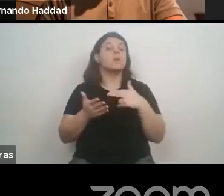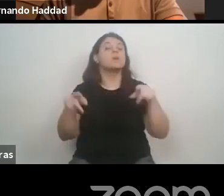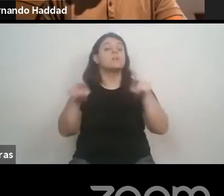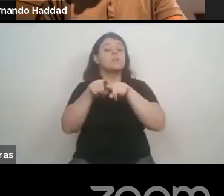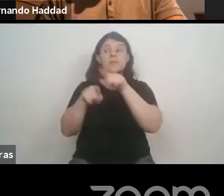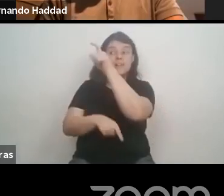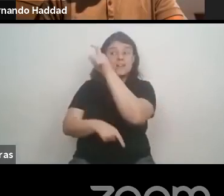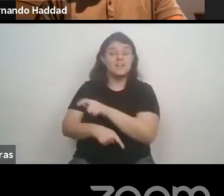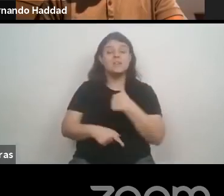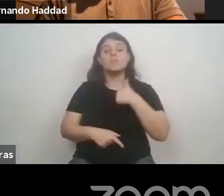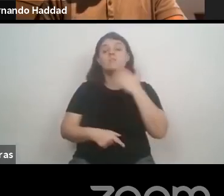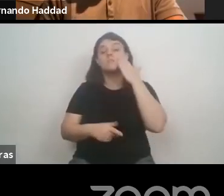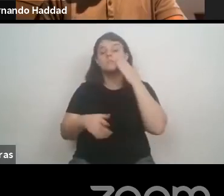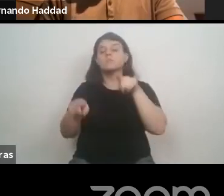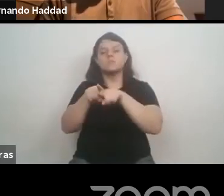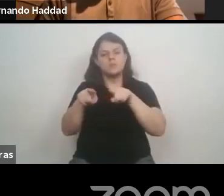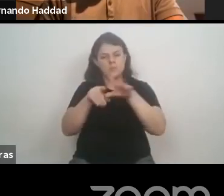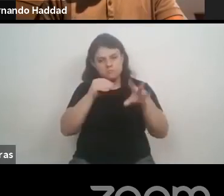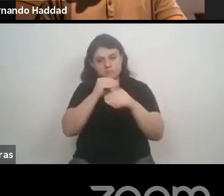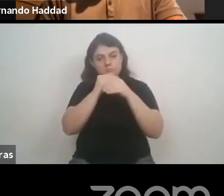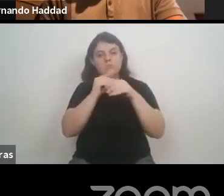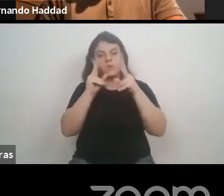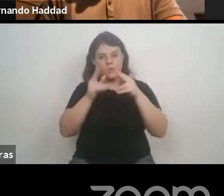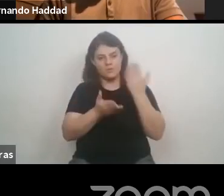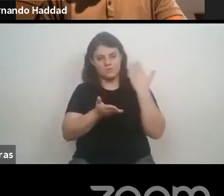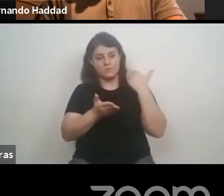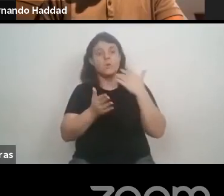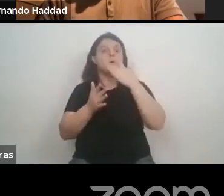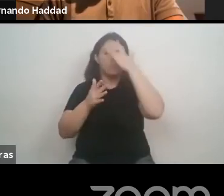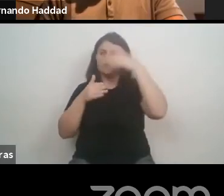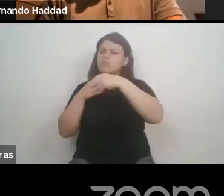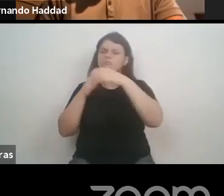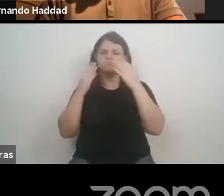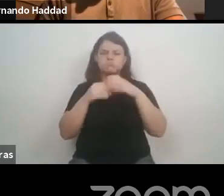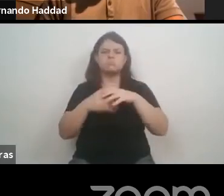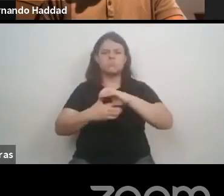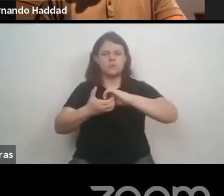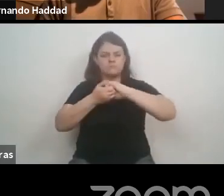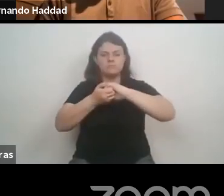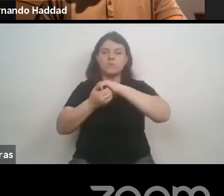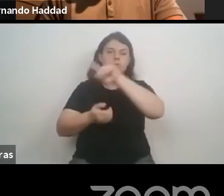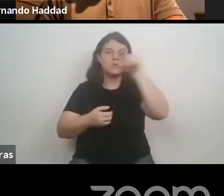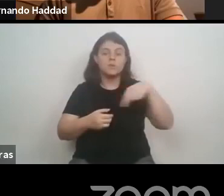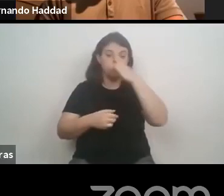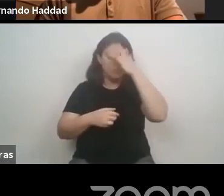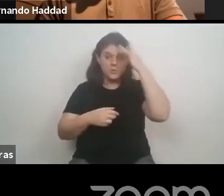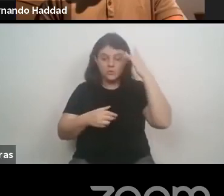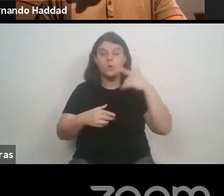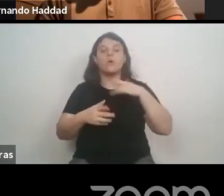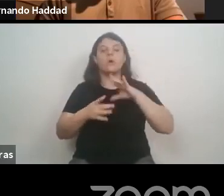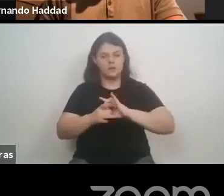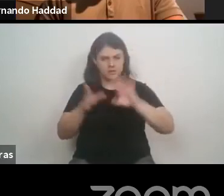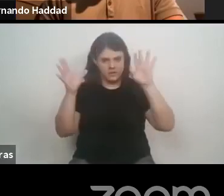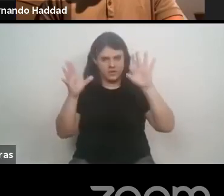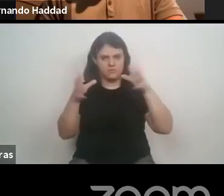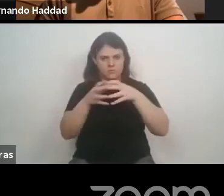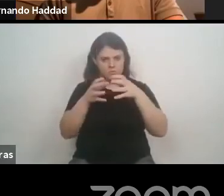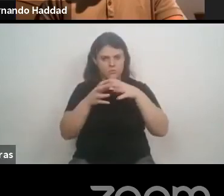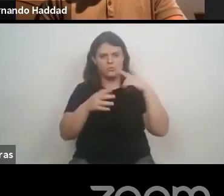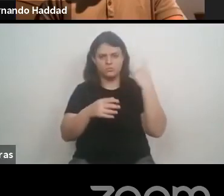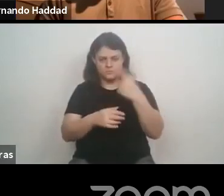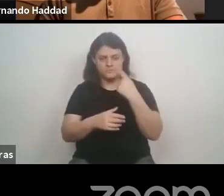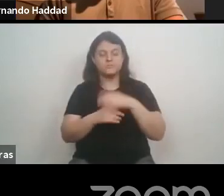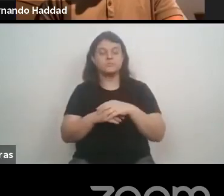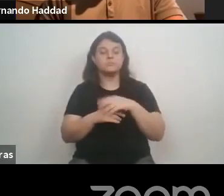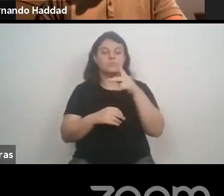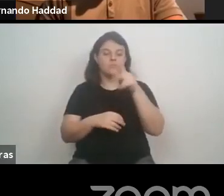figura dele, eu quero também cumprimentar, como já fiz na entrada, os demais colegas da imprensa livre, tanto dos jornalistas livres, né, a Kátia em especial, que